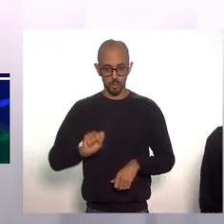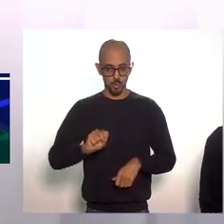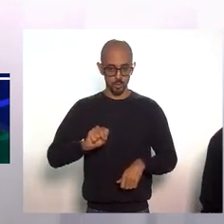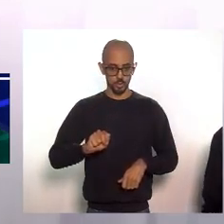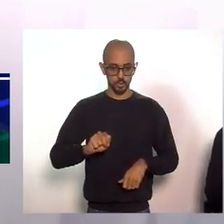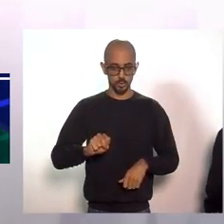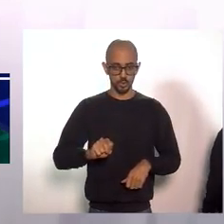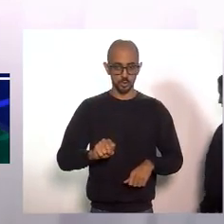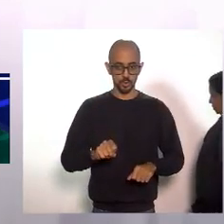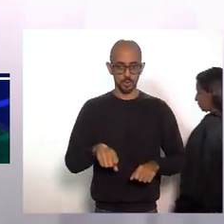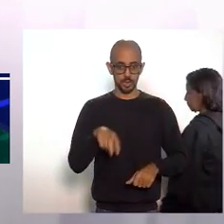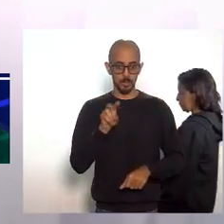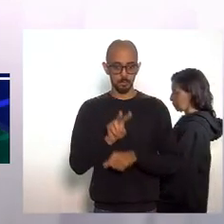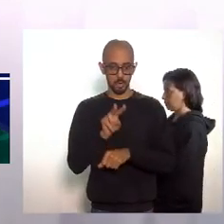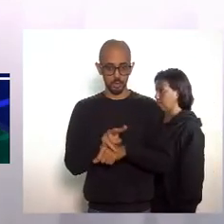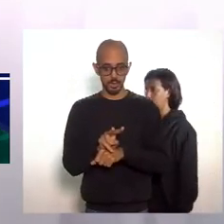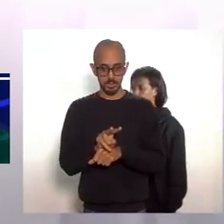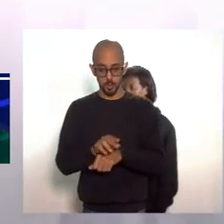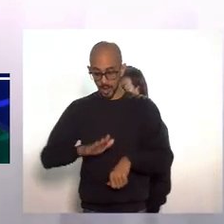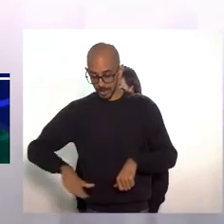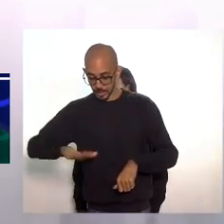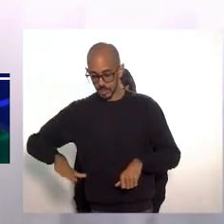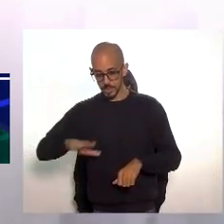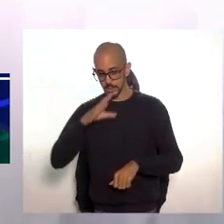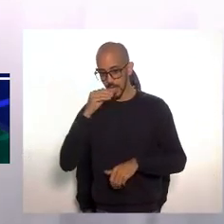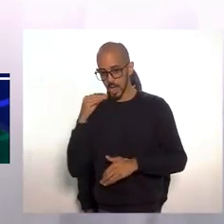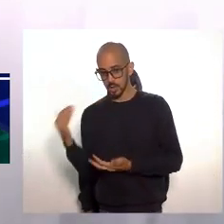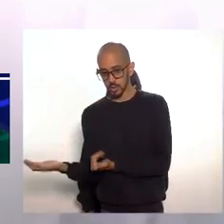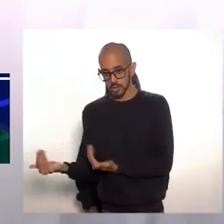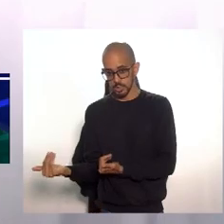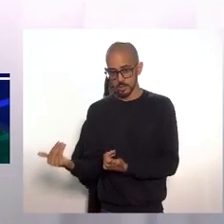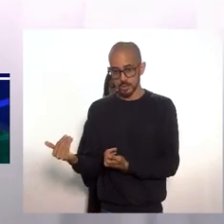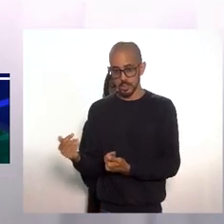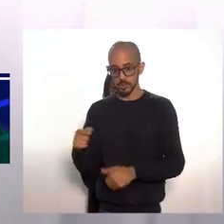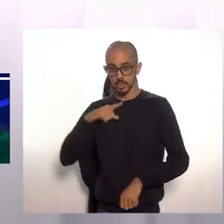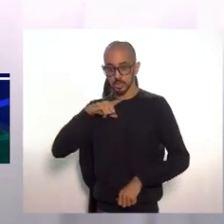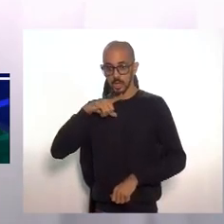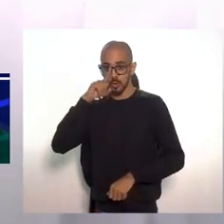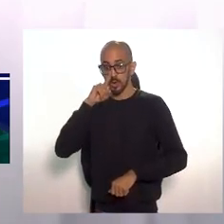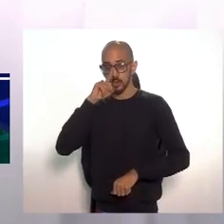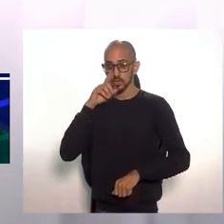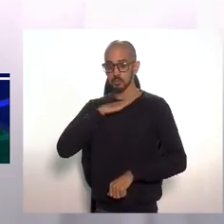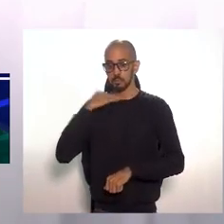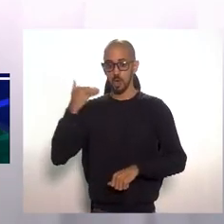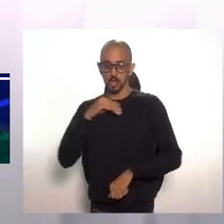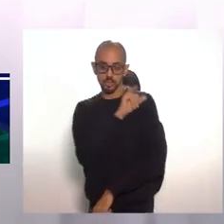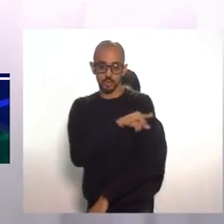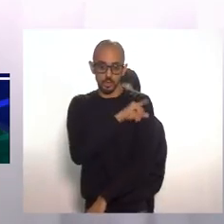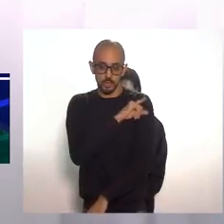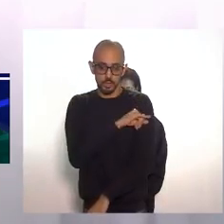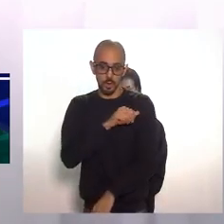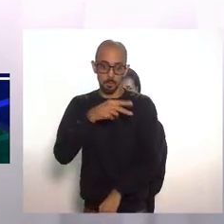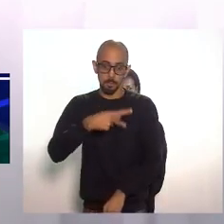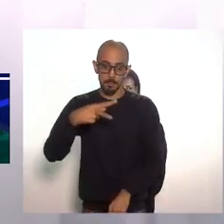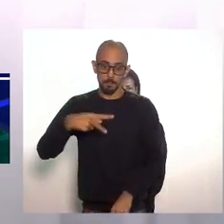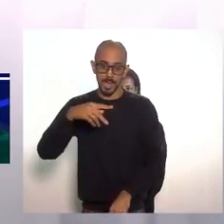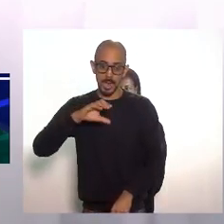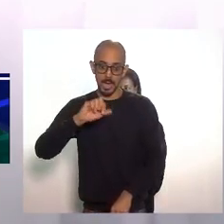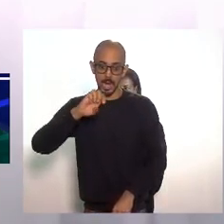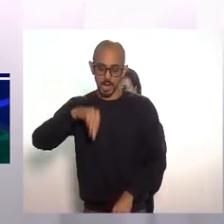o programa de proteção a crianças e adolescentes ameaçadas de morte no Estado do Rio de Janeiro, o PPCAM, e